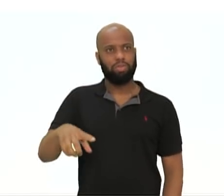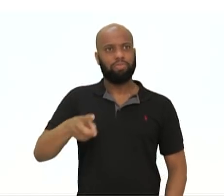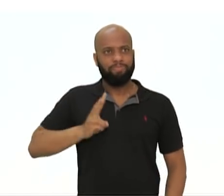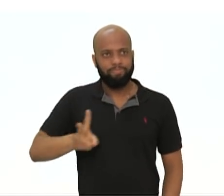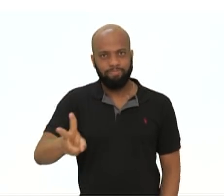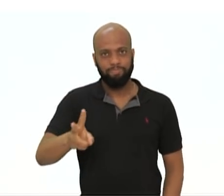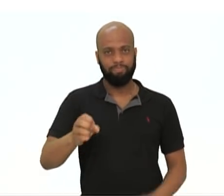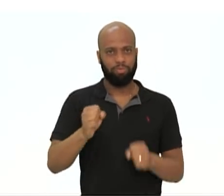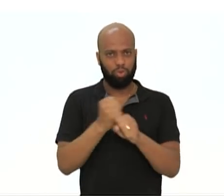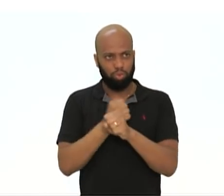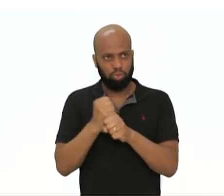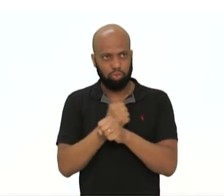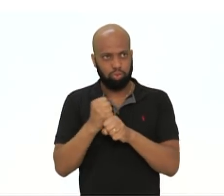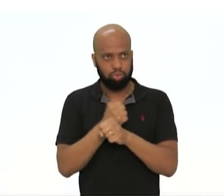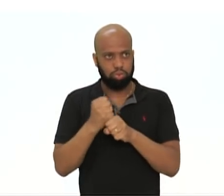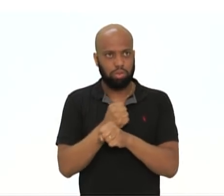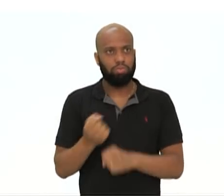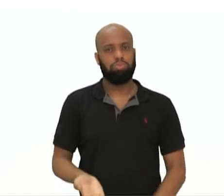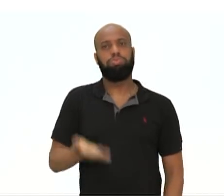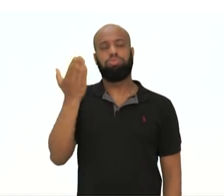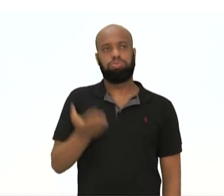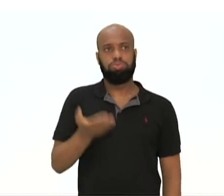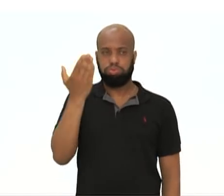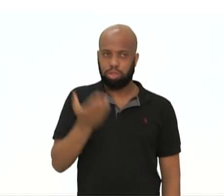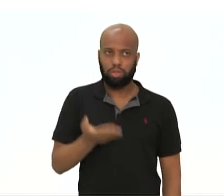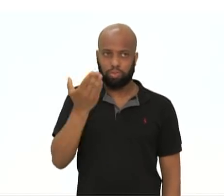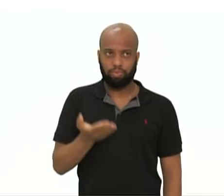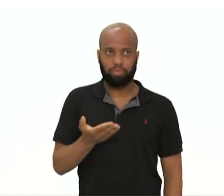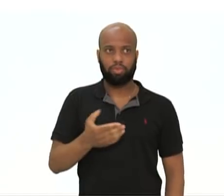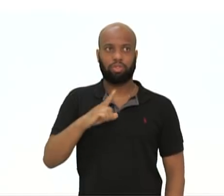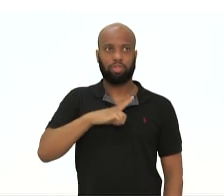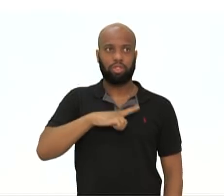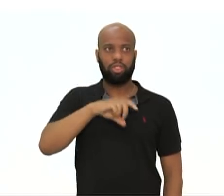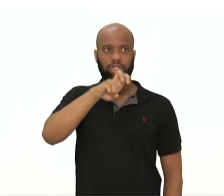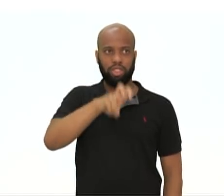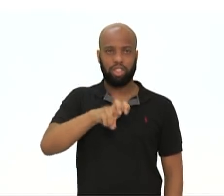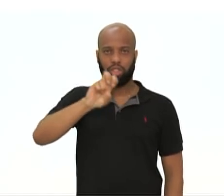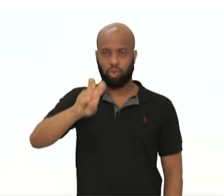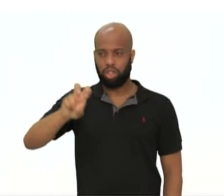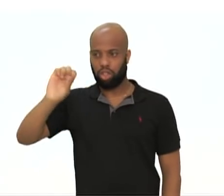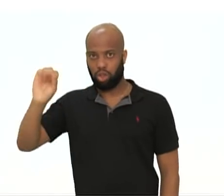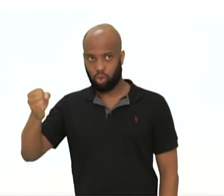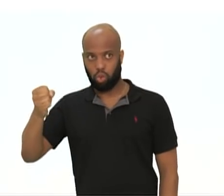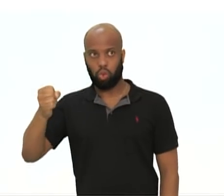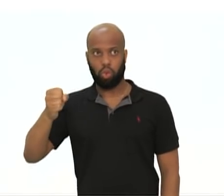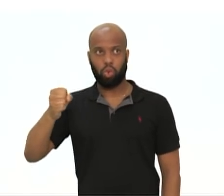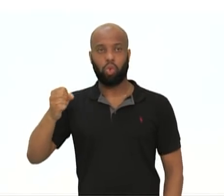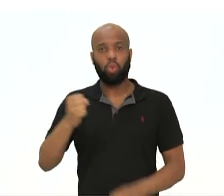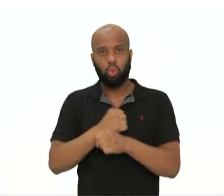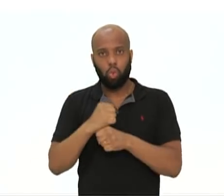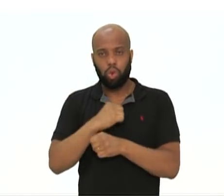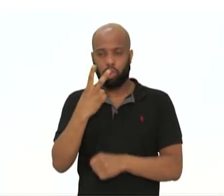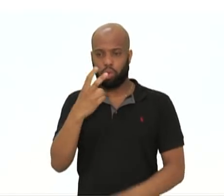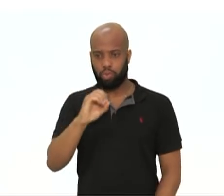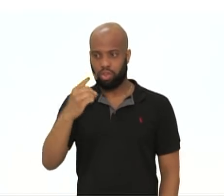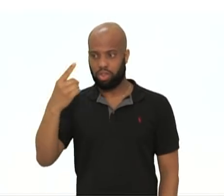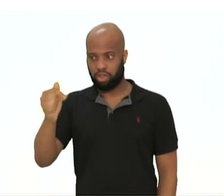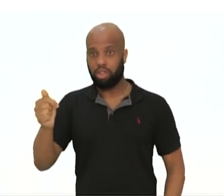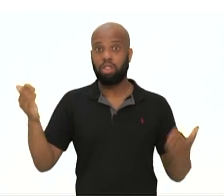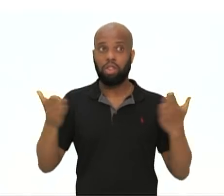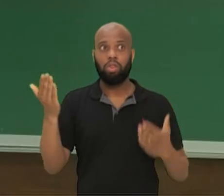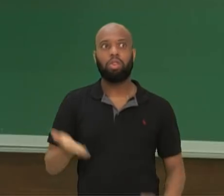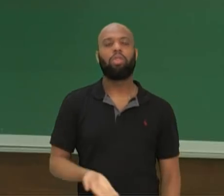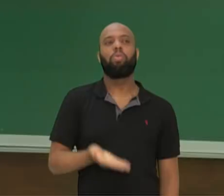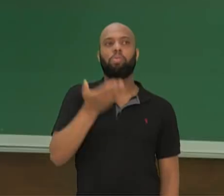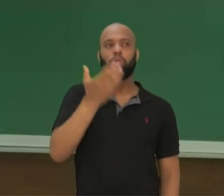lixo aumentou na cidade. Foi de 558 toneladas em 2017. Por